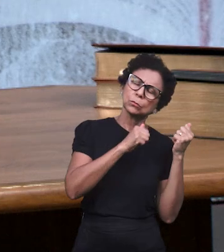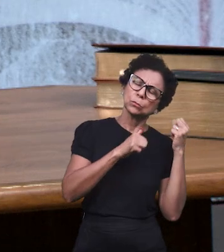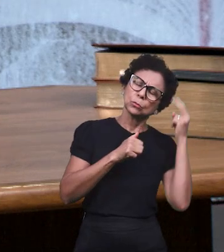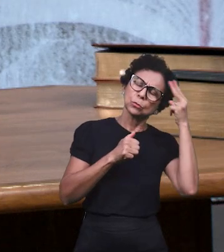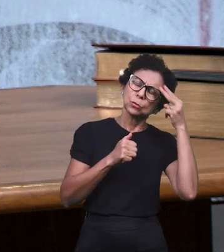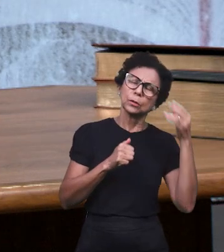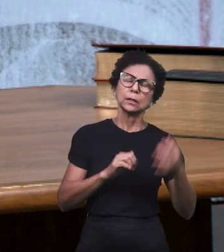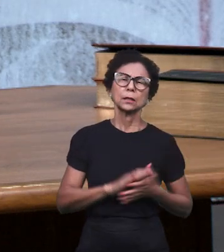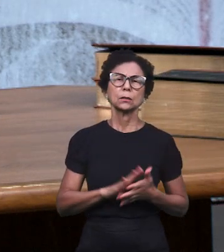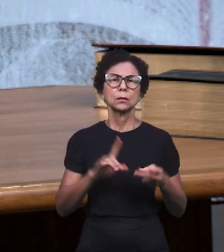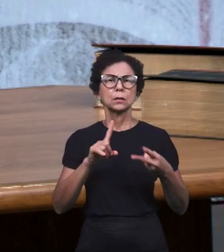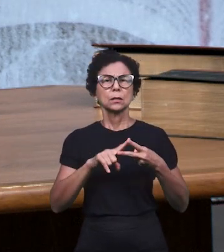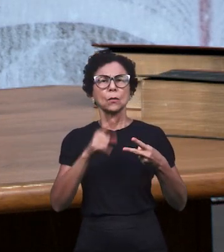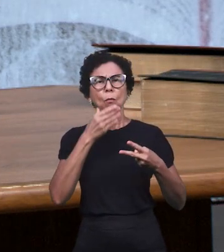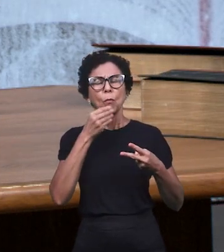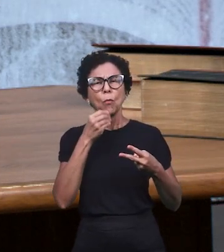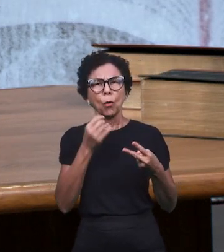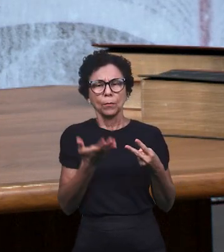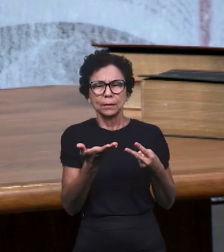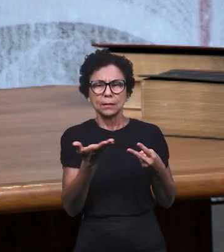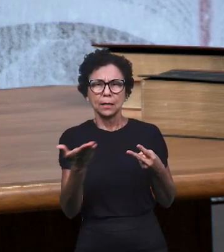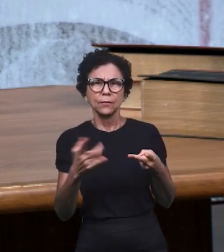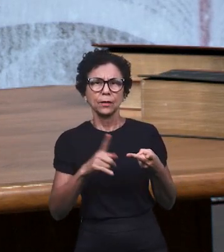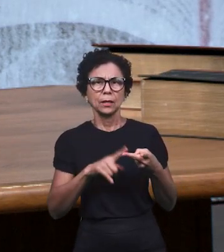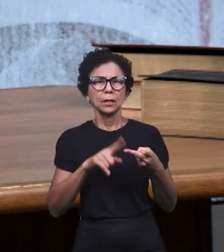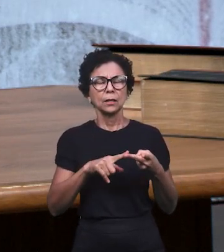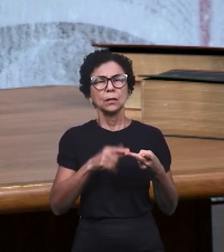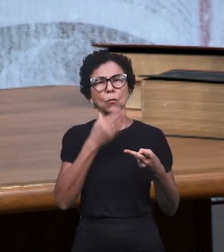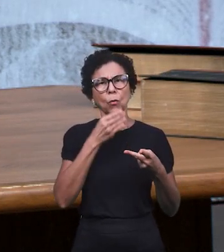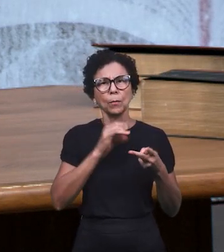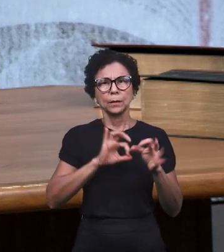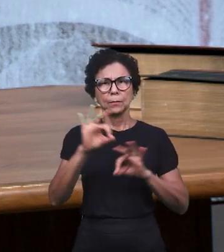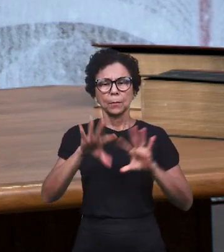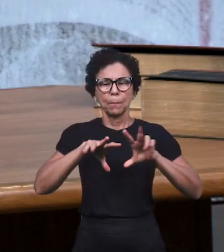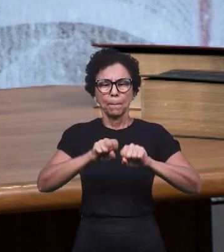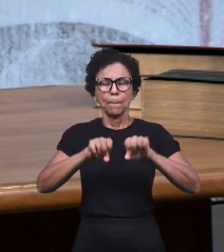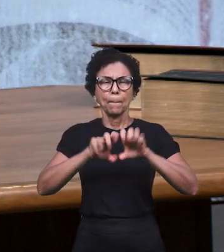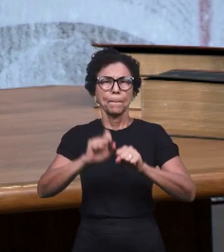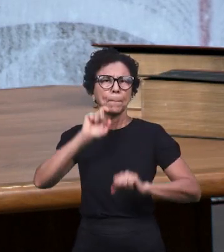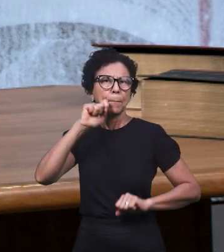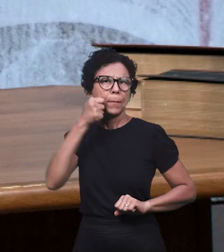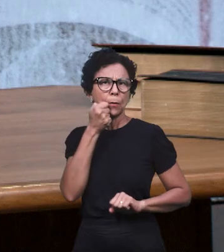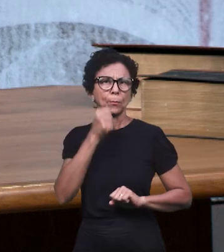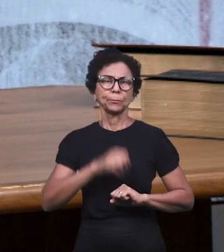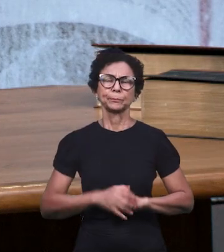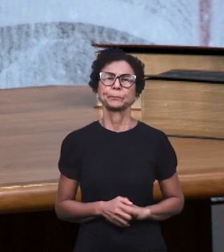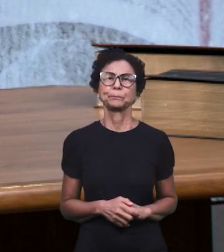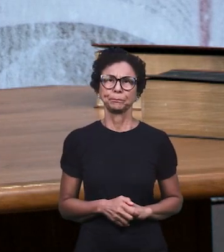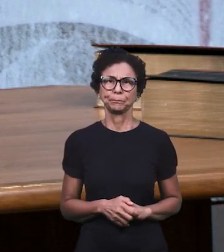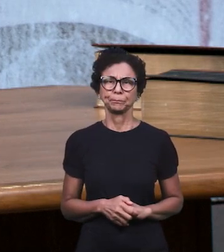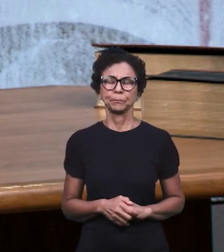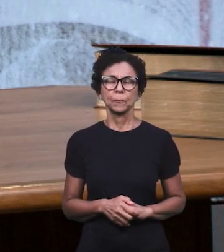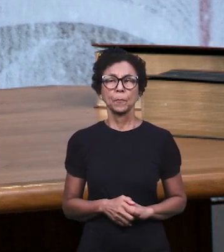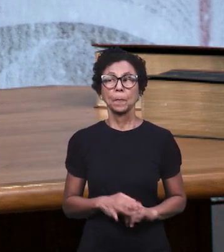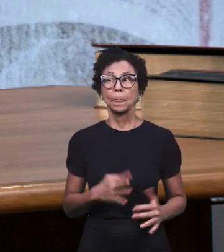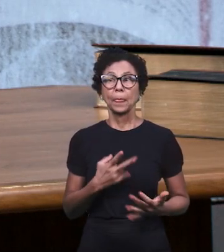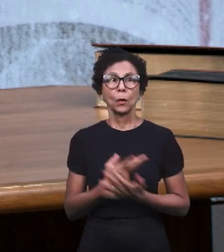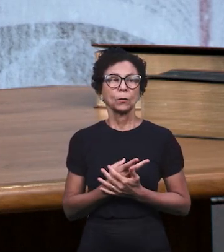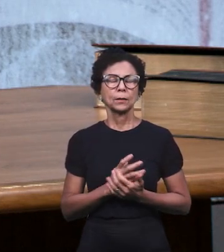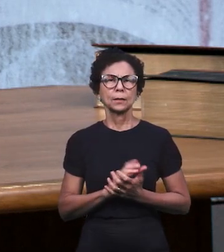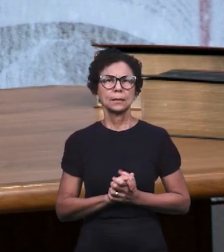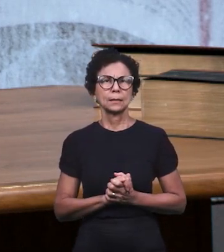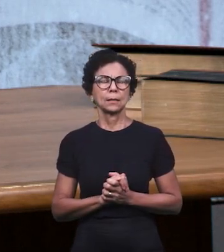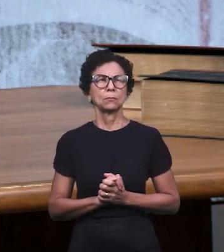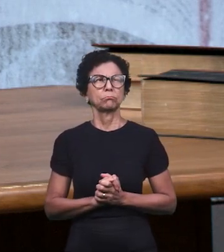copeiro e o padeiro do rei do Egito, que estavam presos na casa do cárcere. E veio José a eles